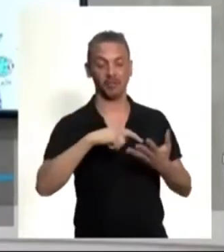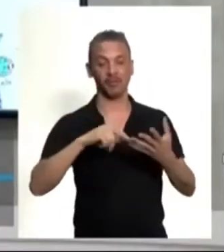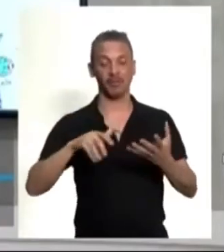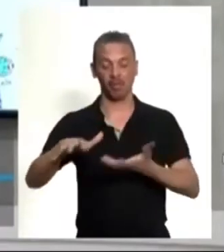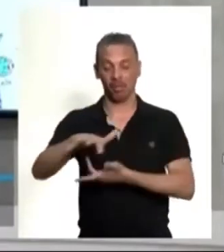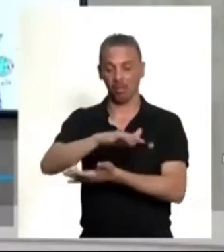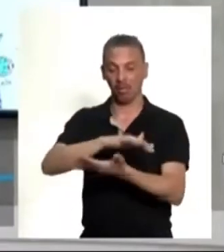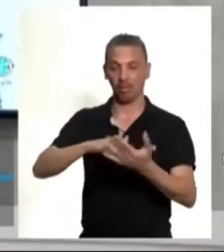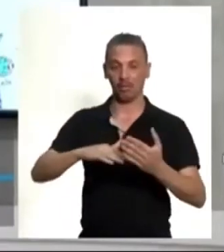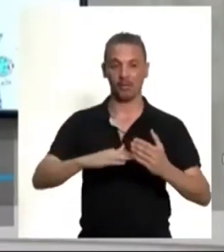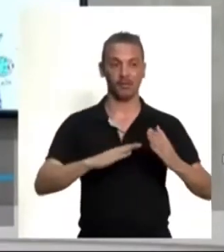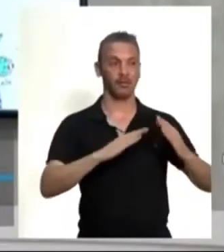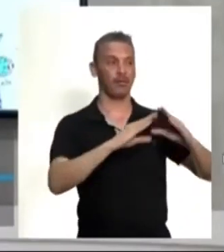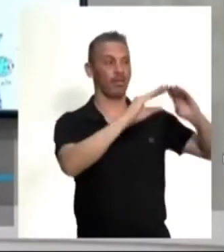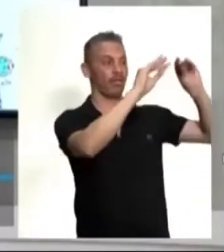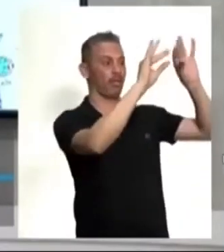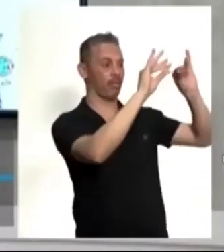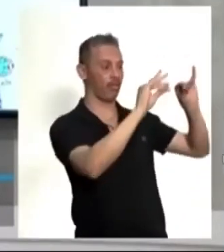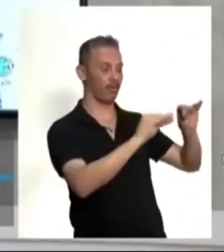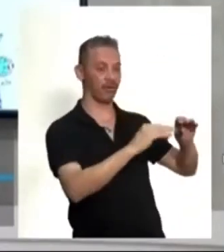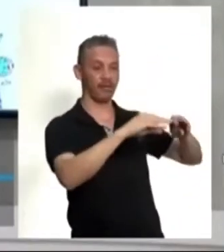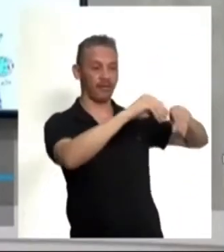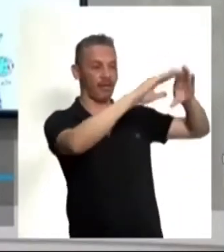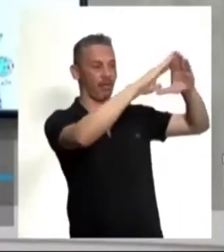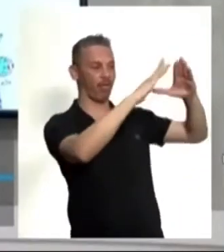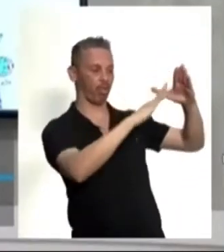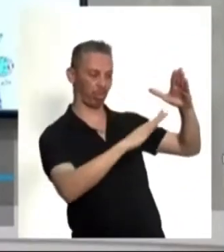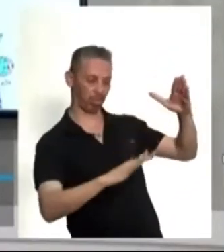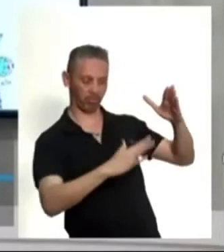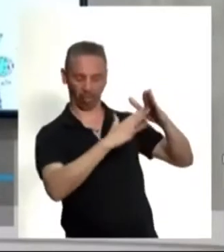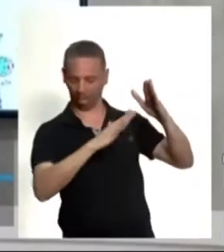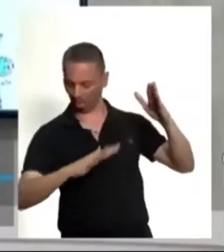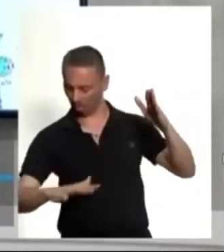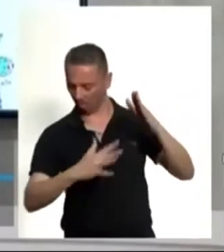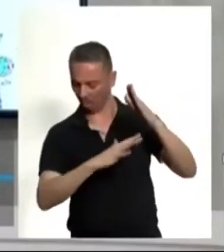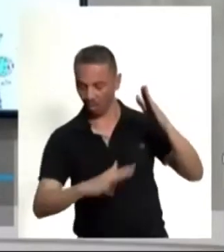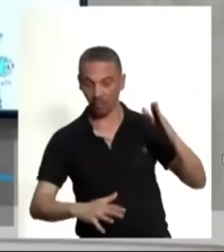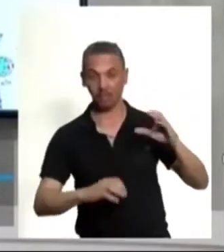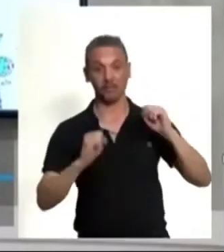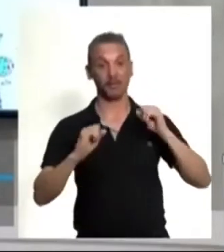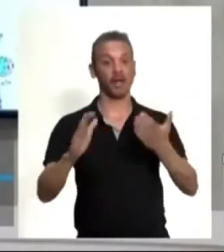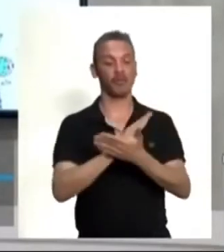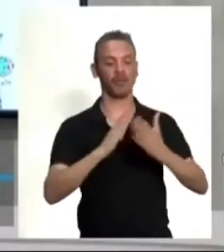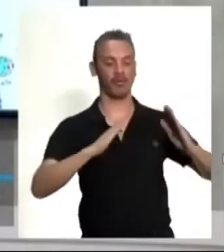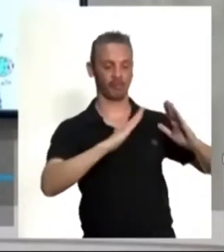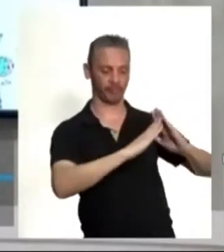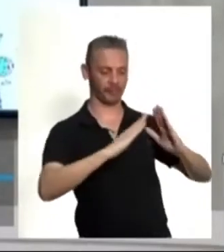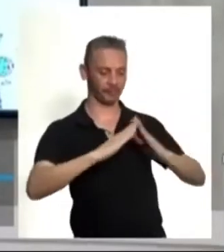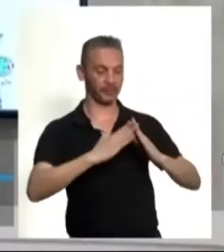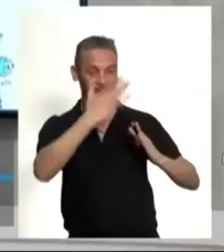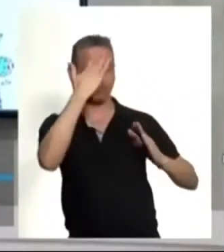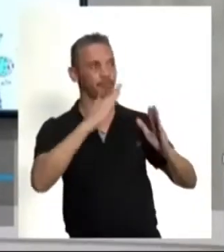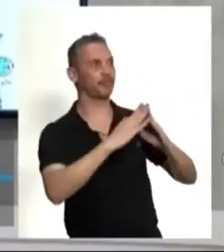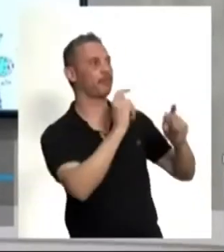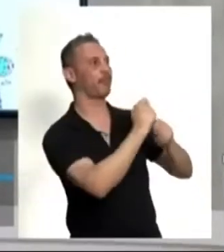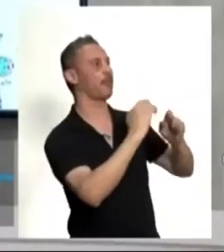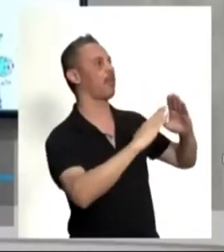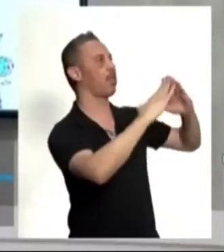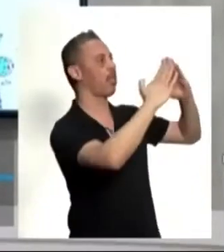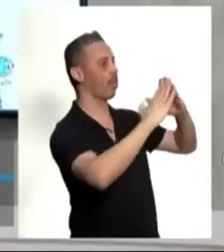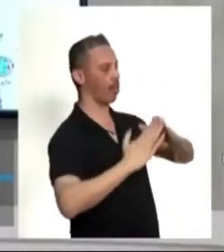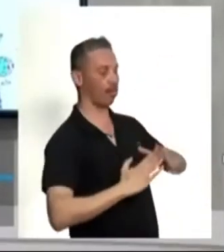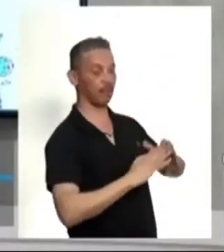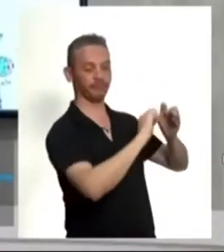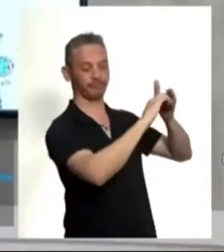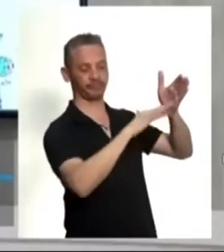massa, deslizamento de terra nas encostas, principalmente encostas ocupadas de maneira irregular. Claro, galera,